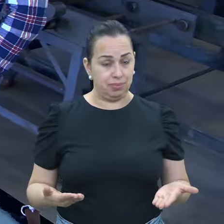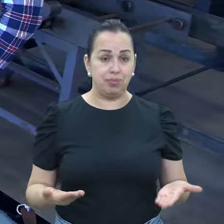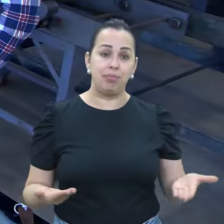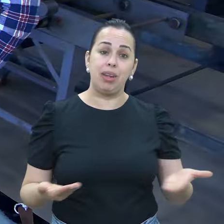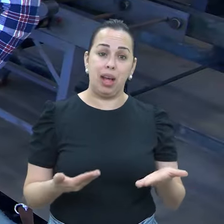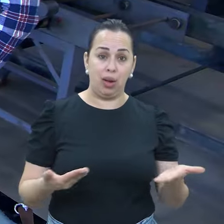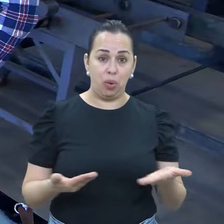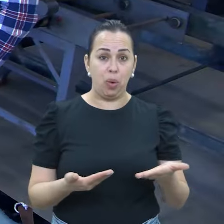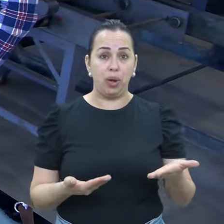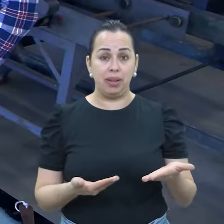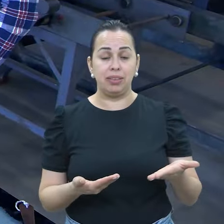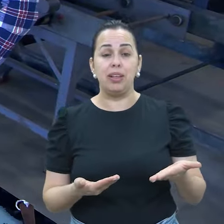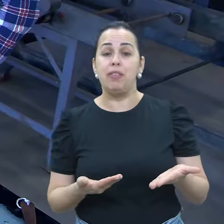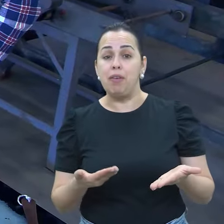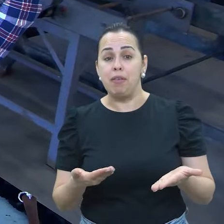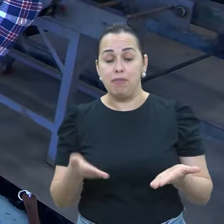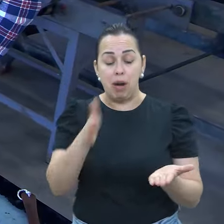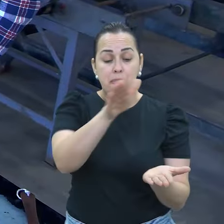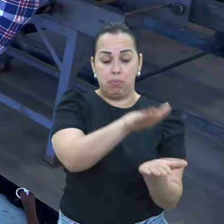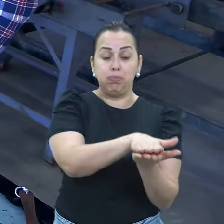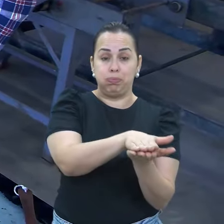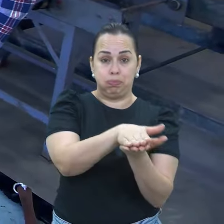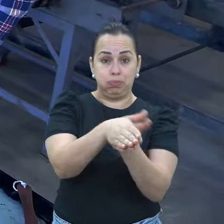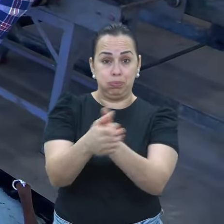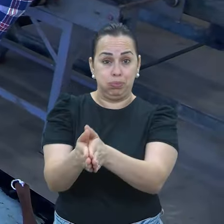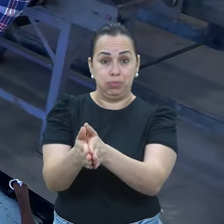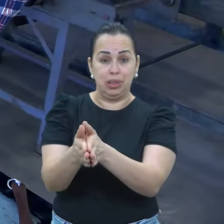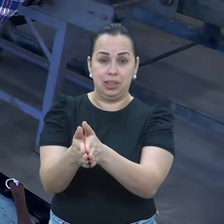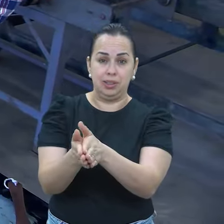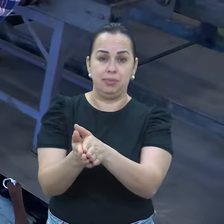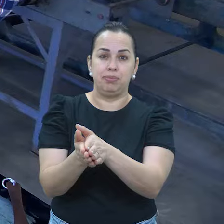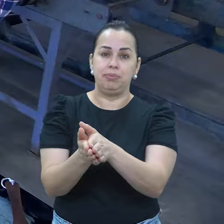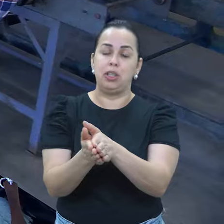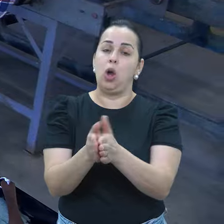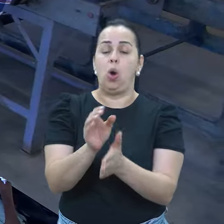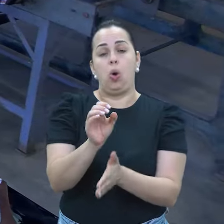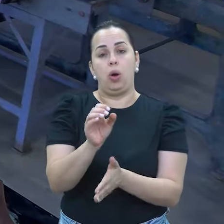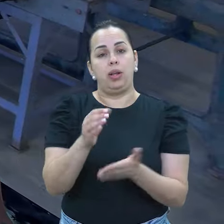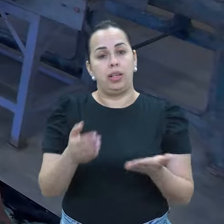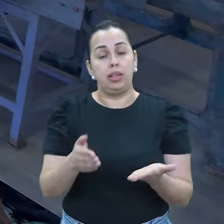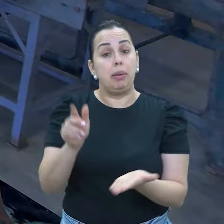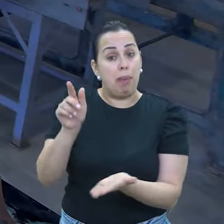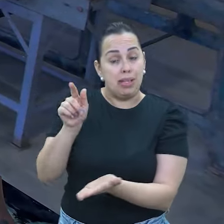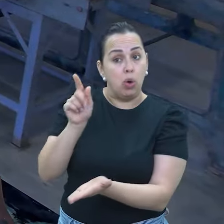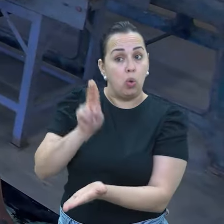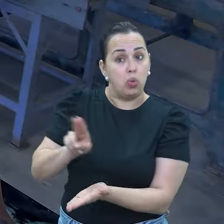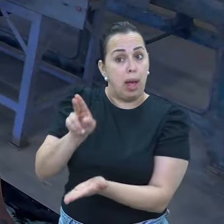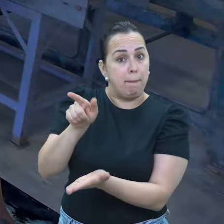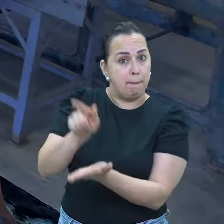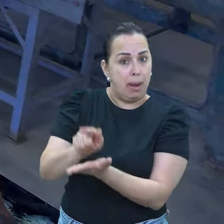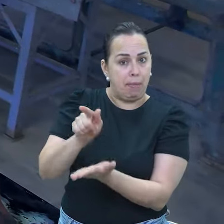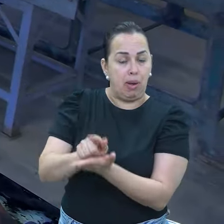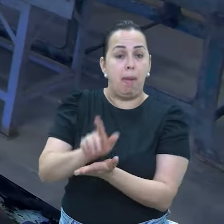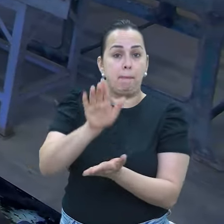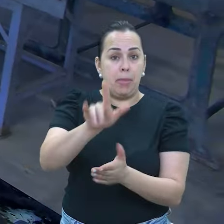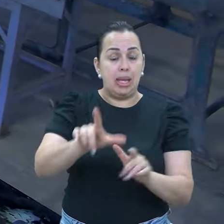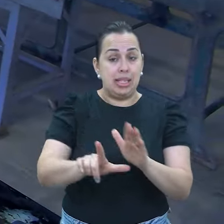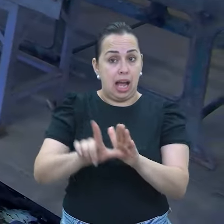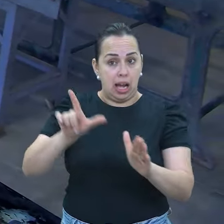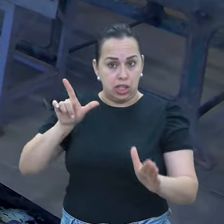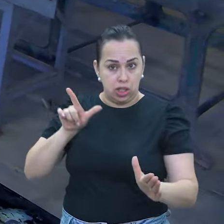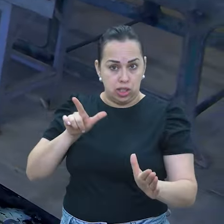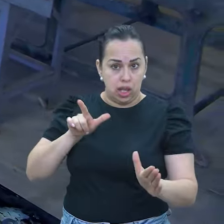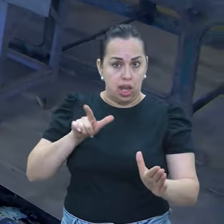Bom, então vamos imprimir a gravura ou estampá-la em papel. Para isso